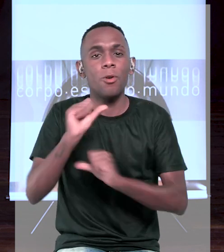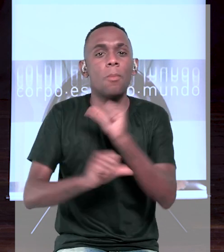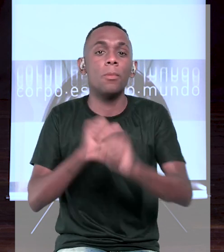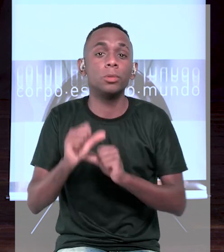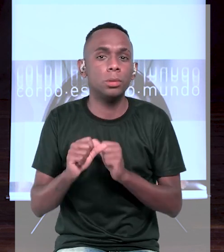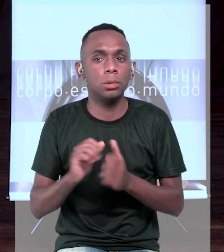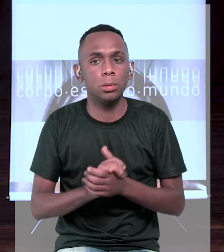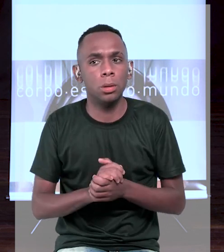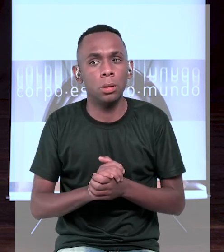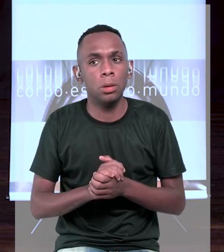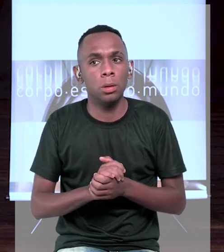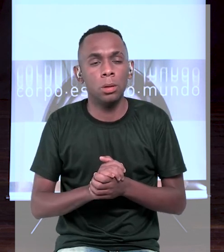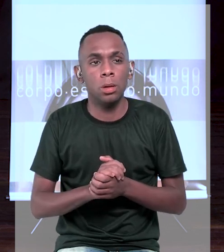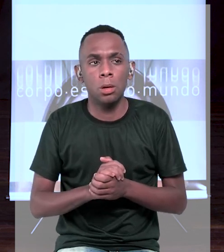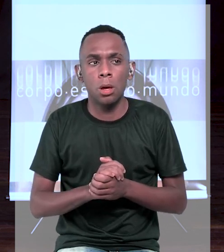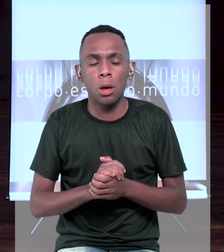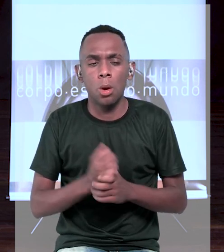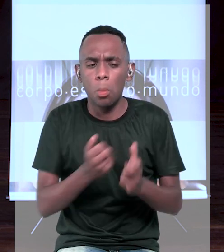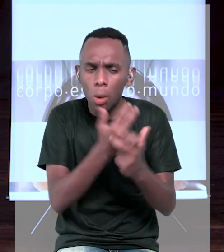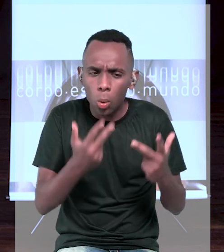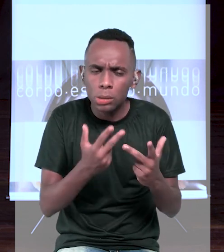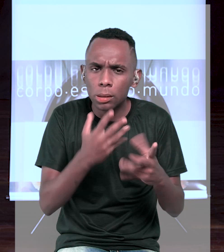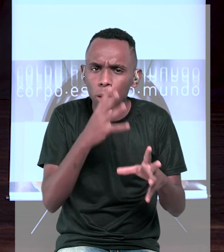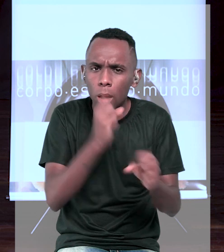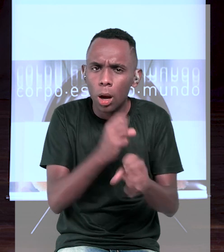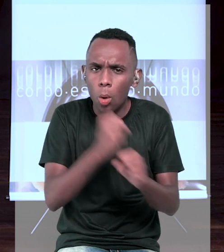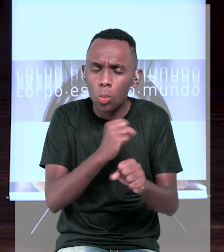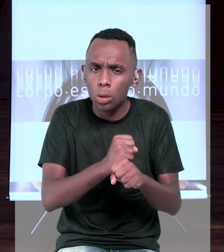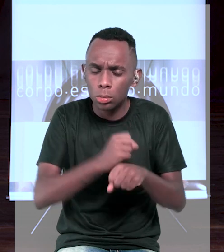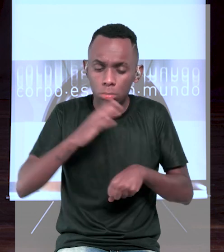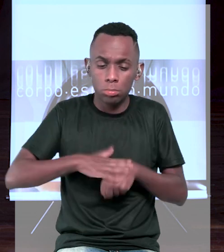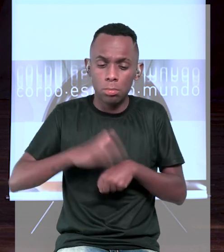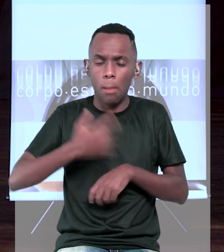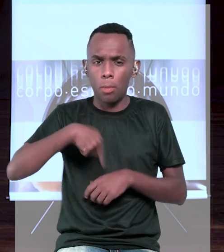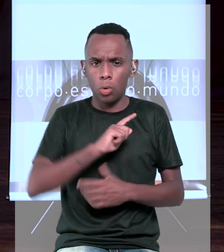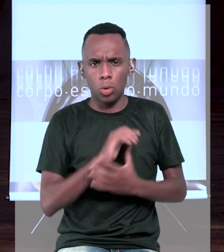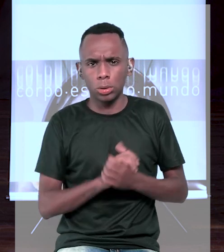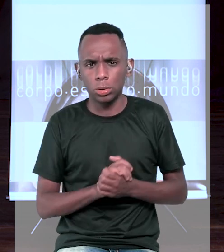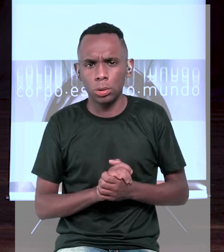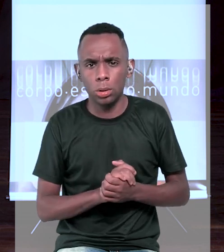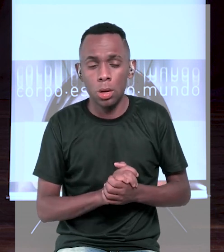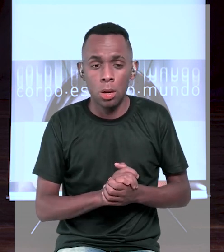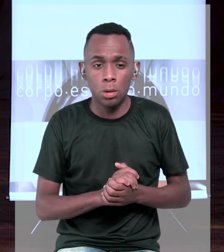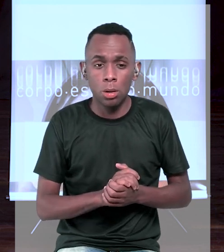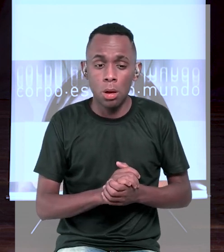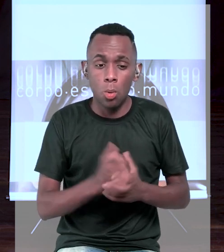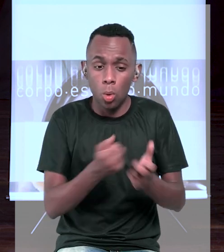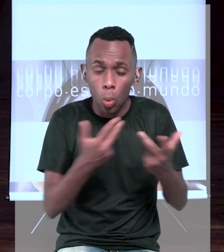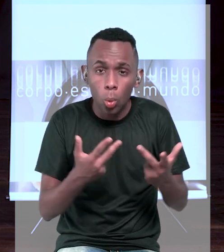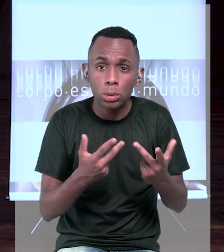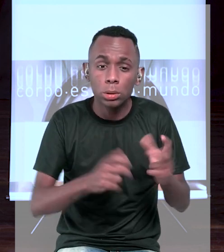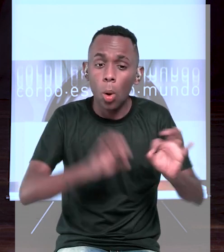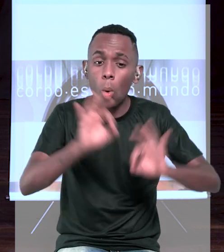está calculando, e está calculando por nós. Algo está projetando, e